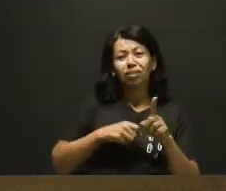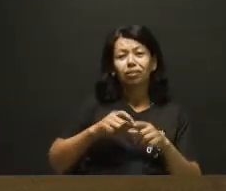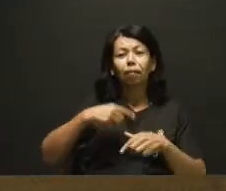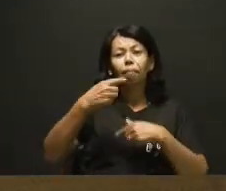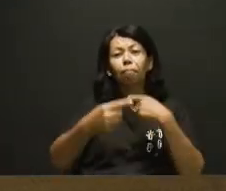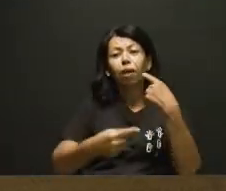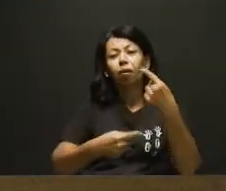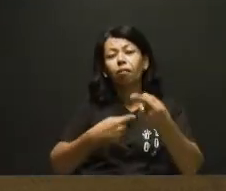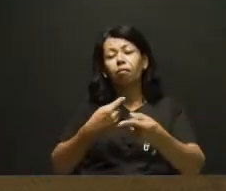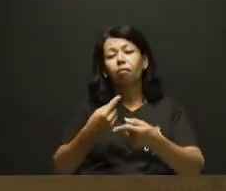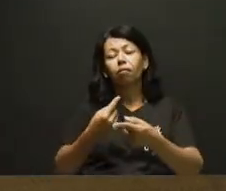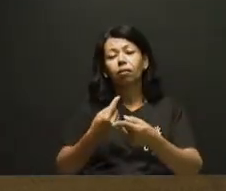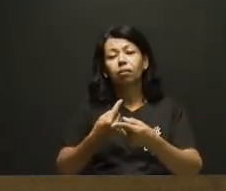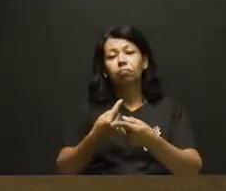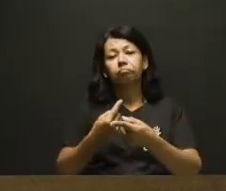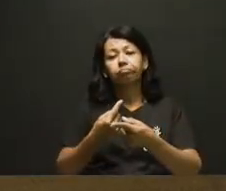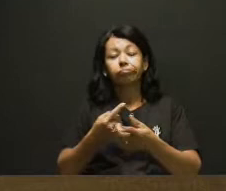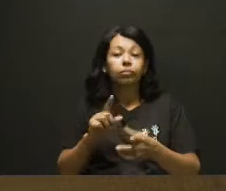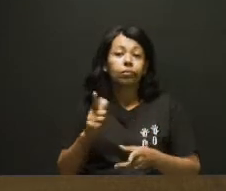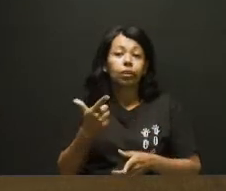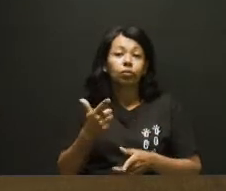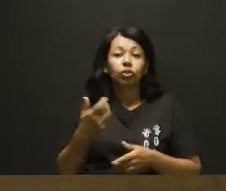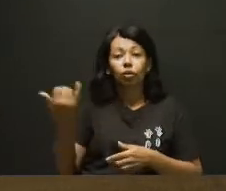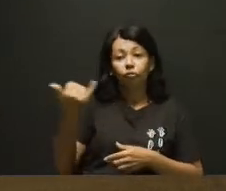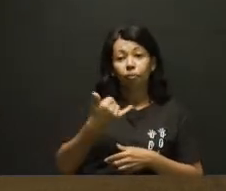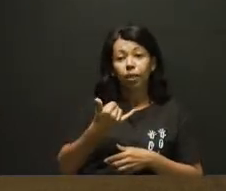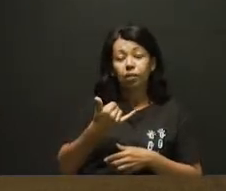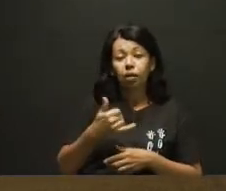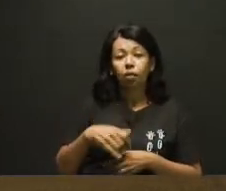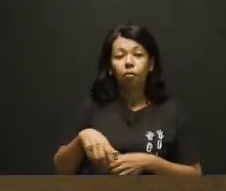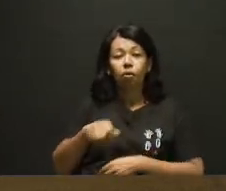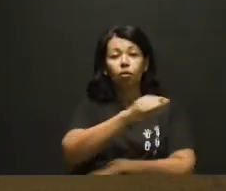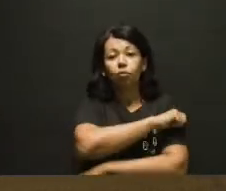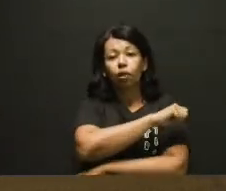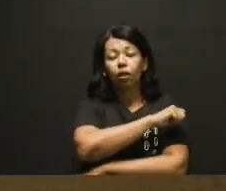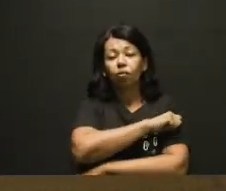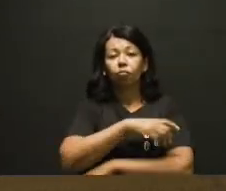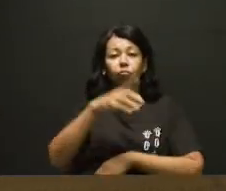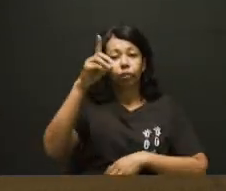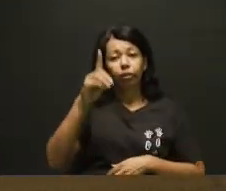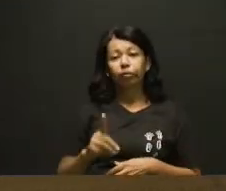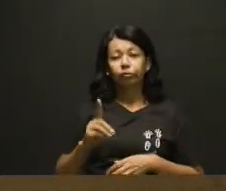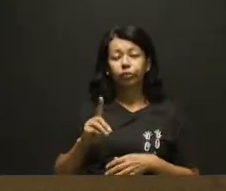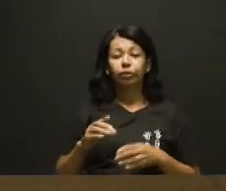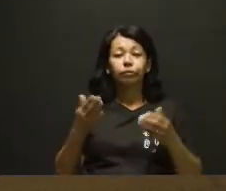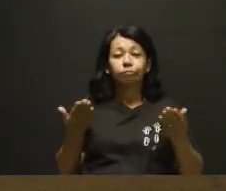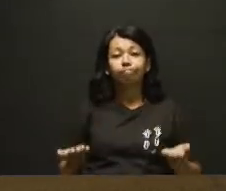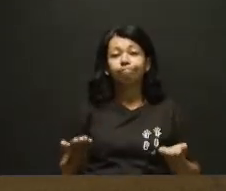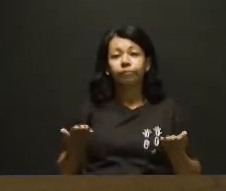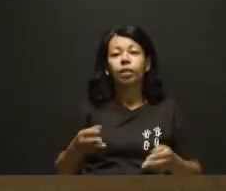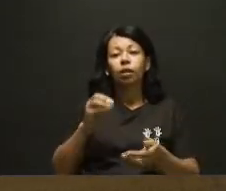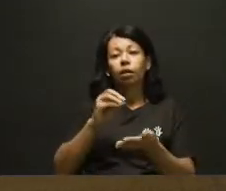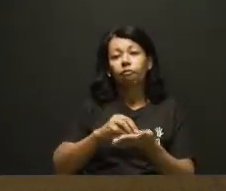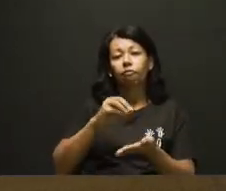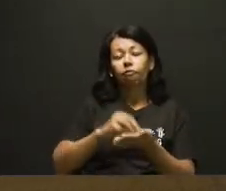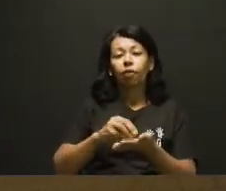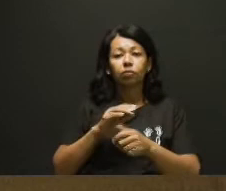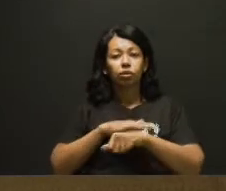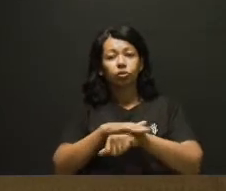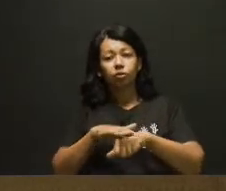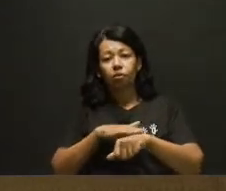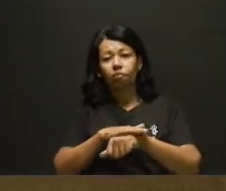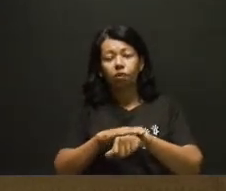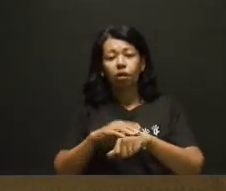aluno tinha era deficiente ou seja a falta de diálogo de entrosamento e foi muito difícil